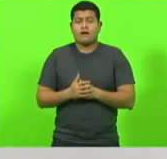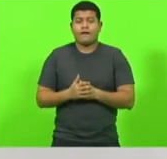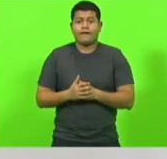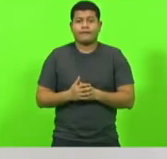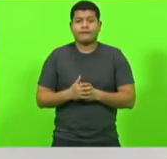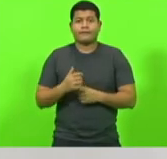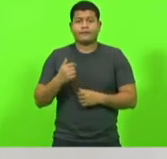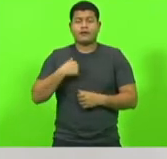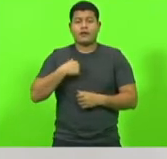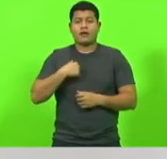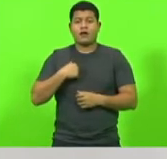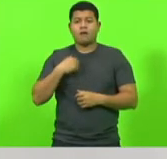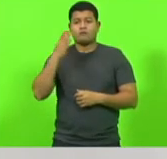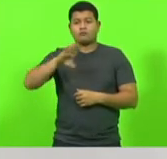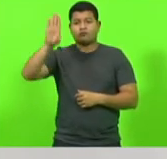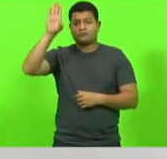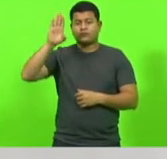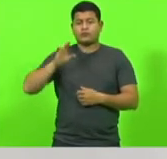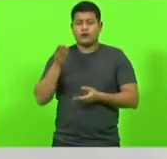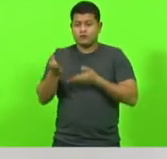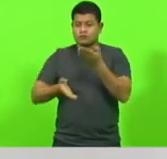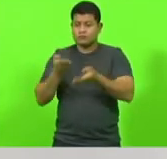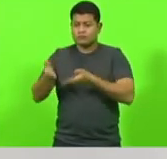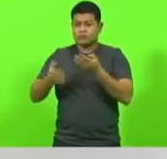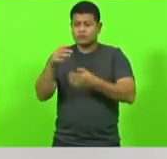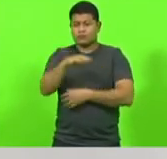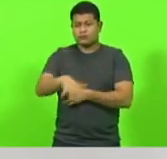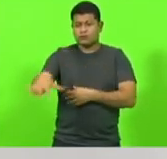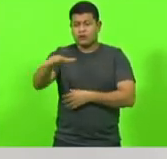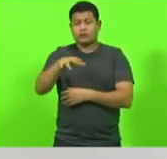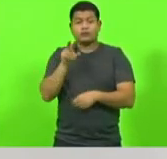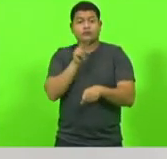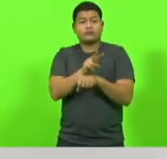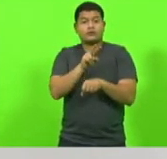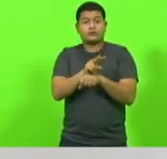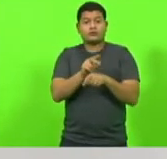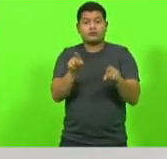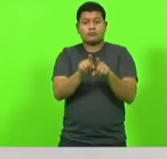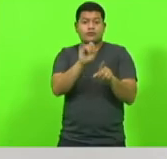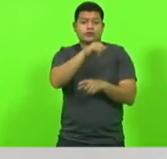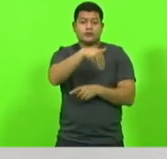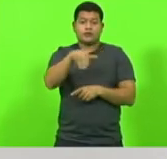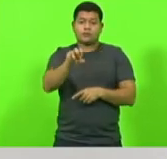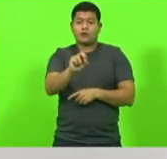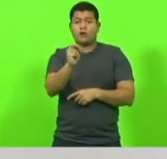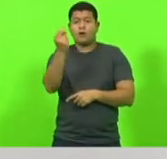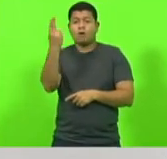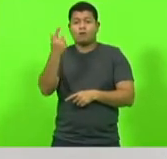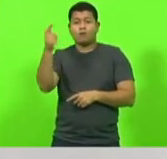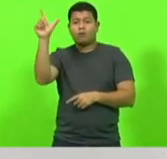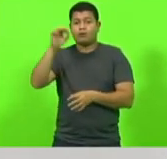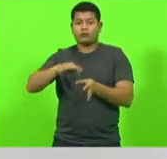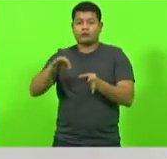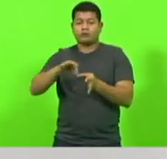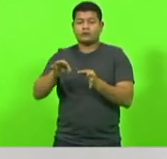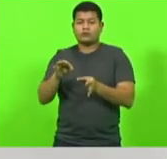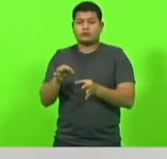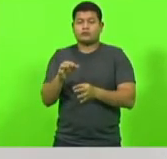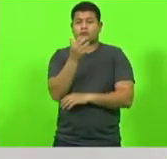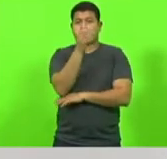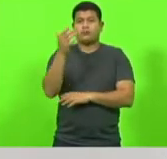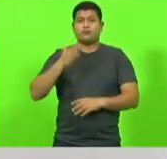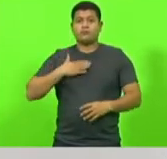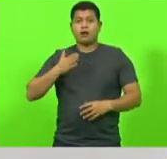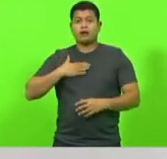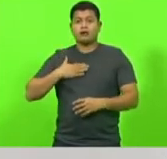todo o território, de ser fiscalizado pelo IMA ou pelo órgão ambiental, mas a posse e propriedade se mantém comigo.